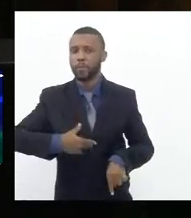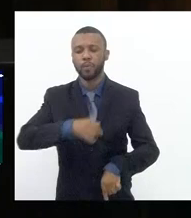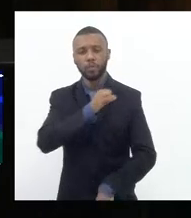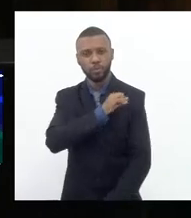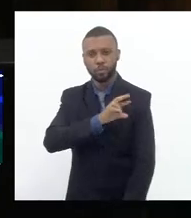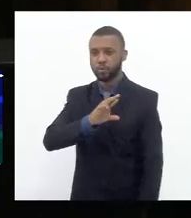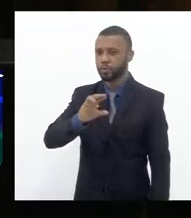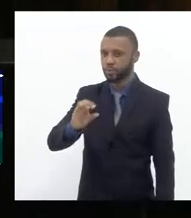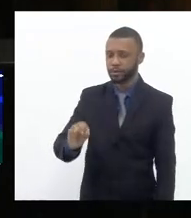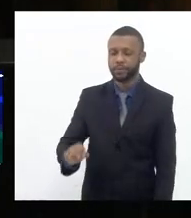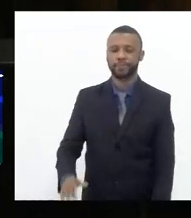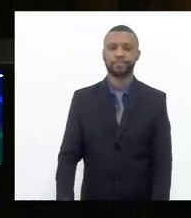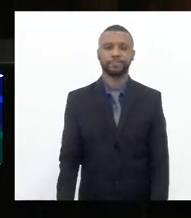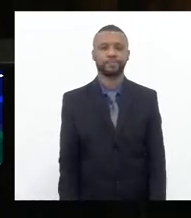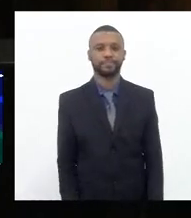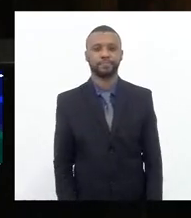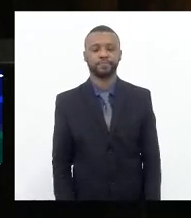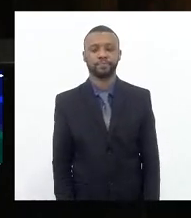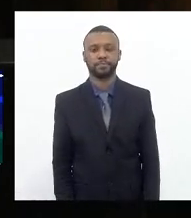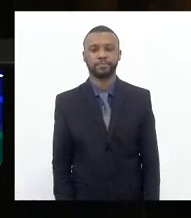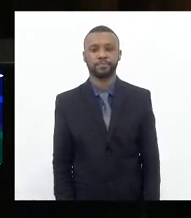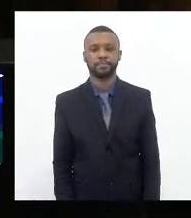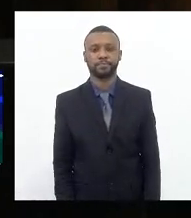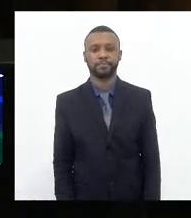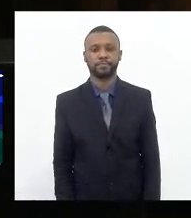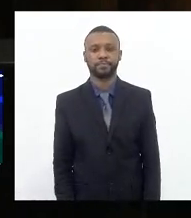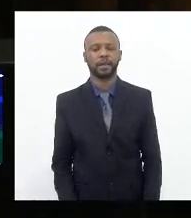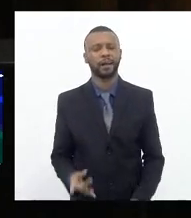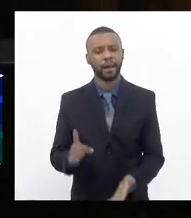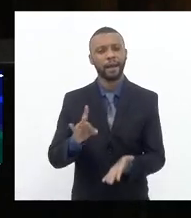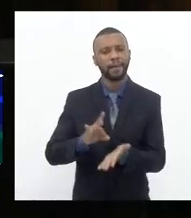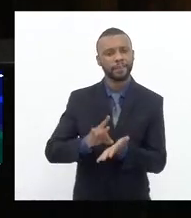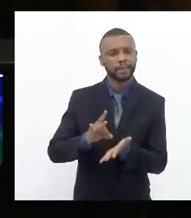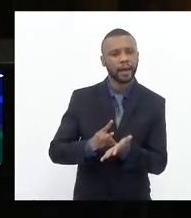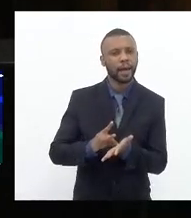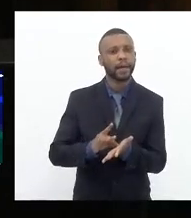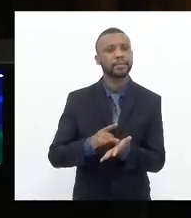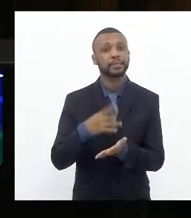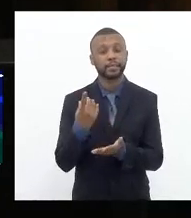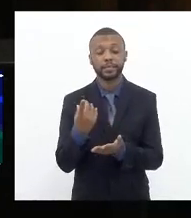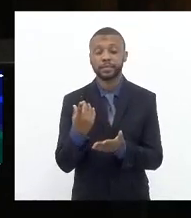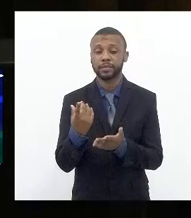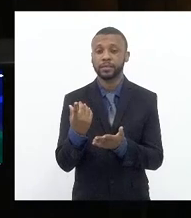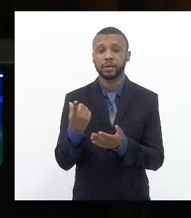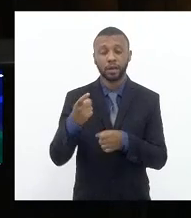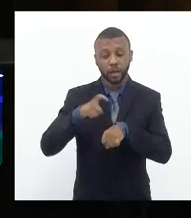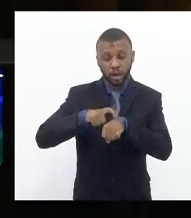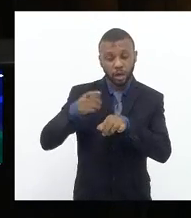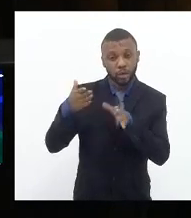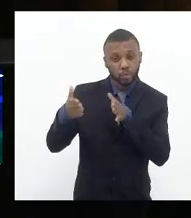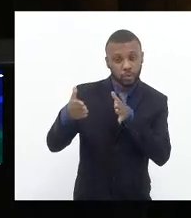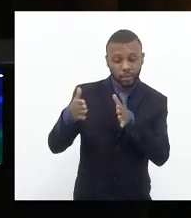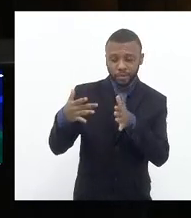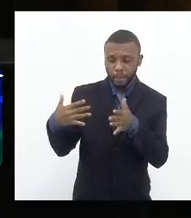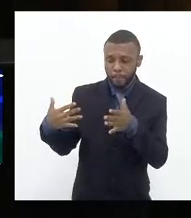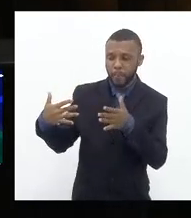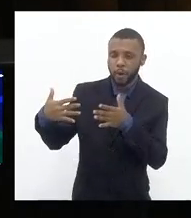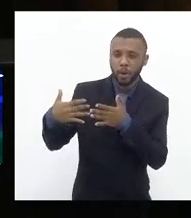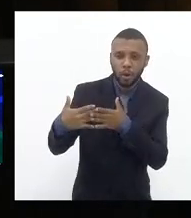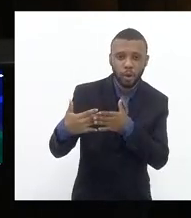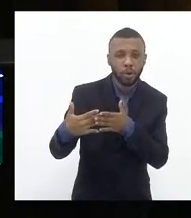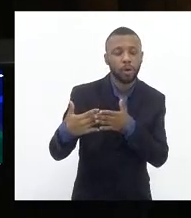Janeiro. É verdade que durante as 3 audiências públicas, o governo esteve